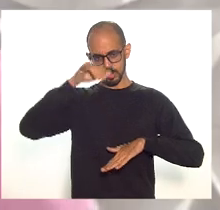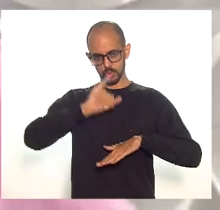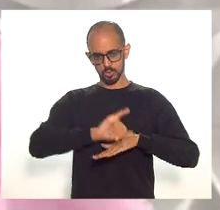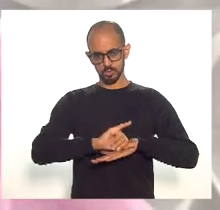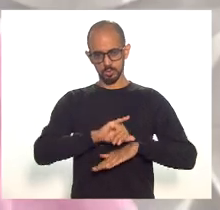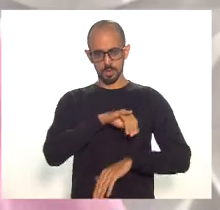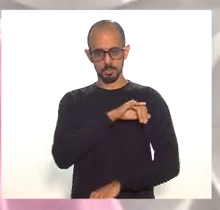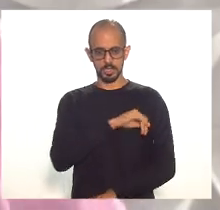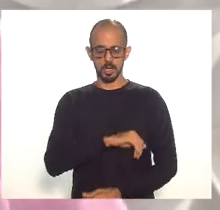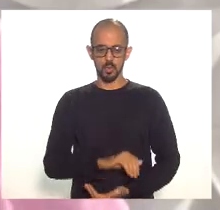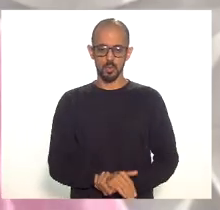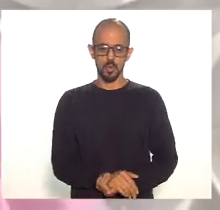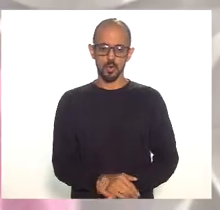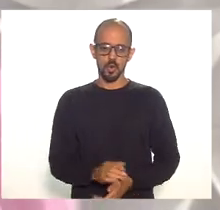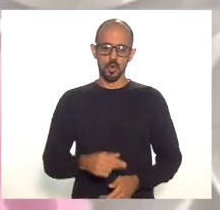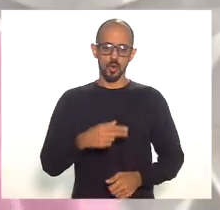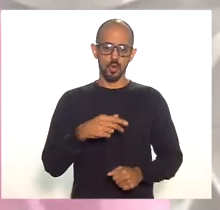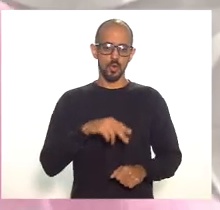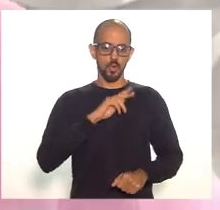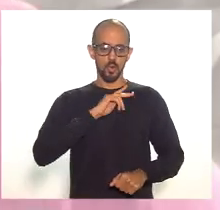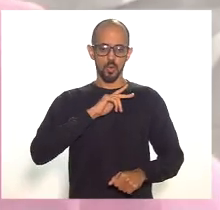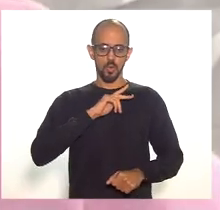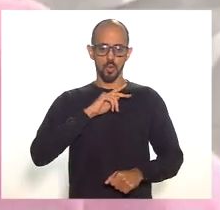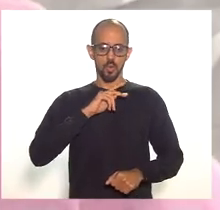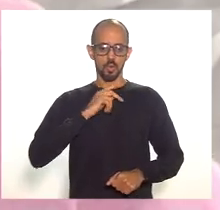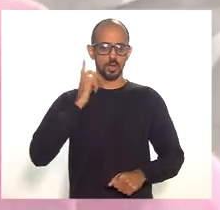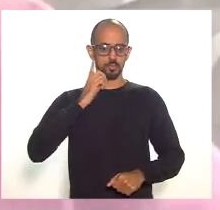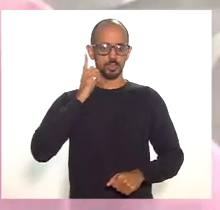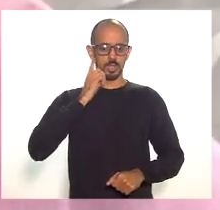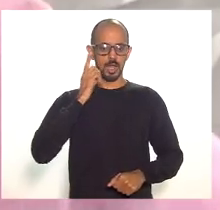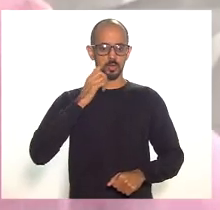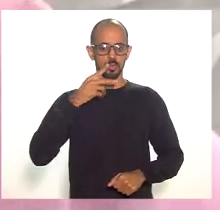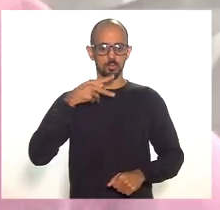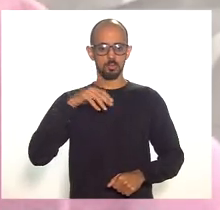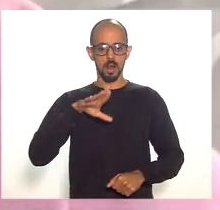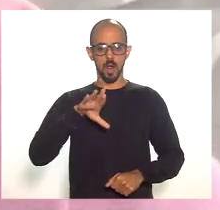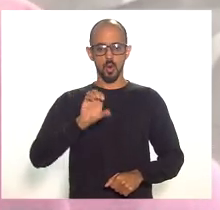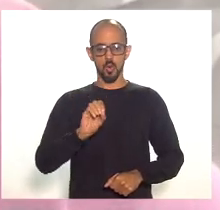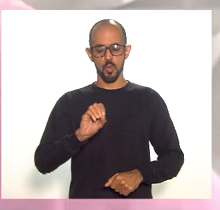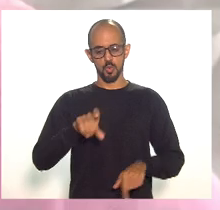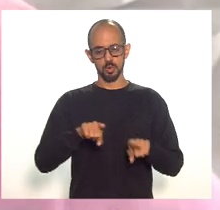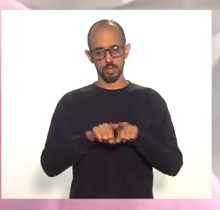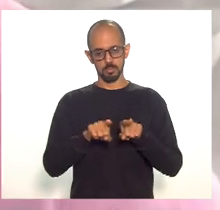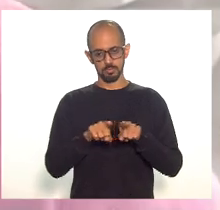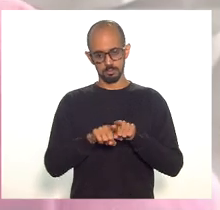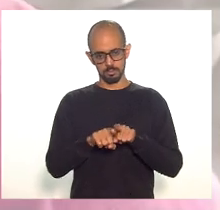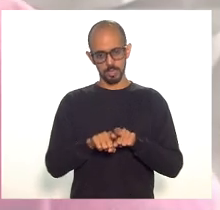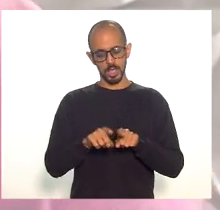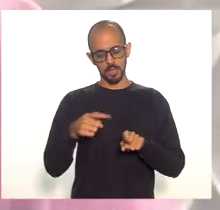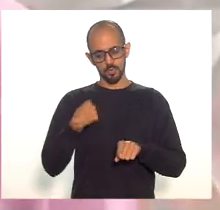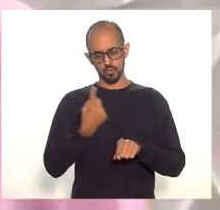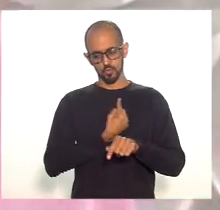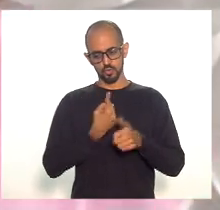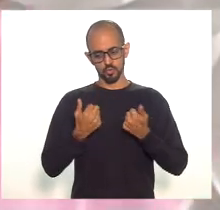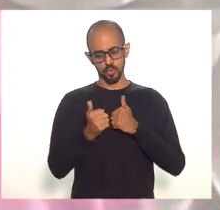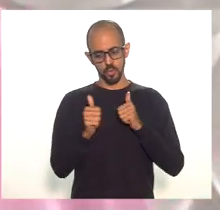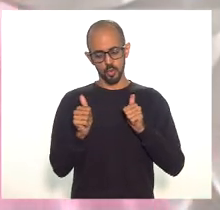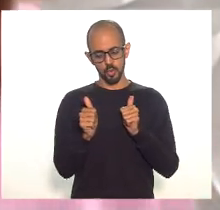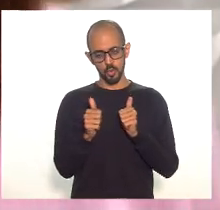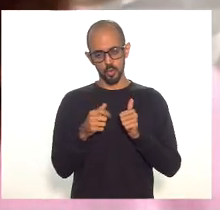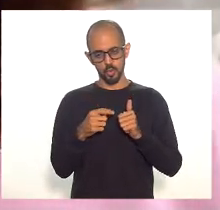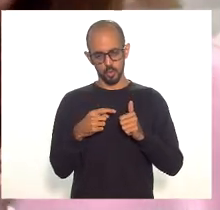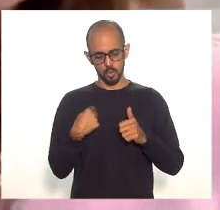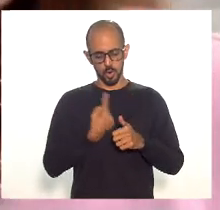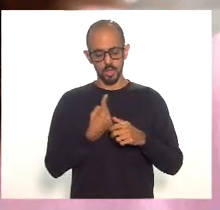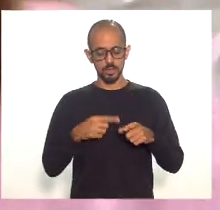deputado Paulo Pinheiro, que preside a Comissão de Saúde, que foi conosco também, né, protagonista